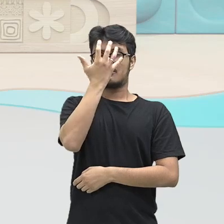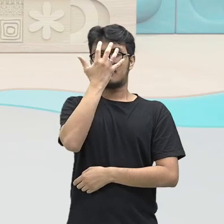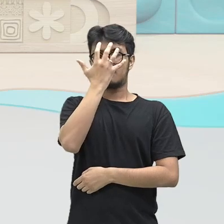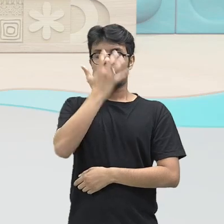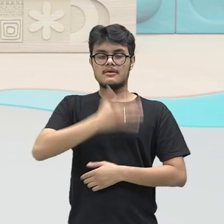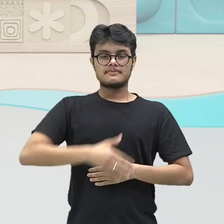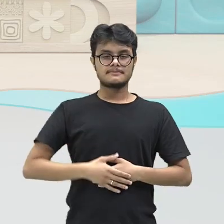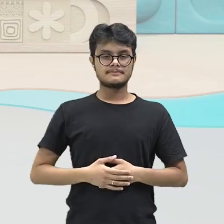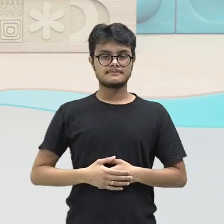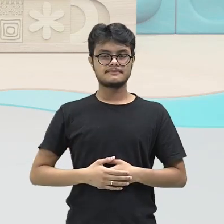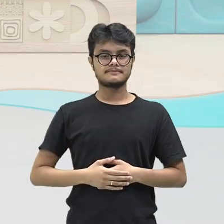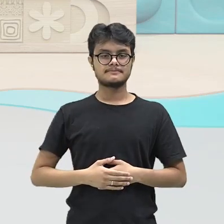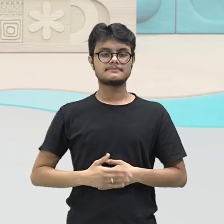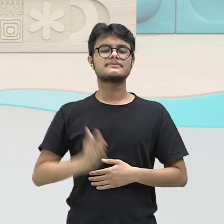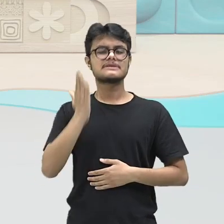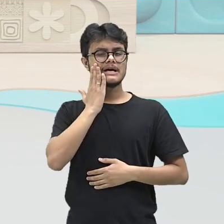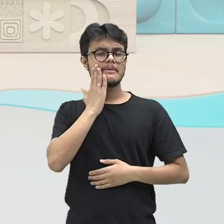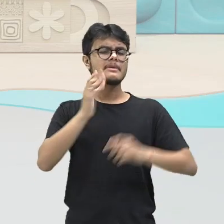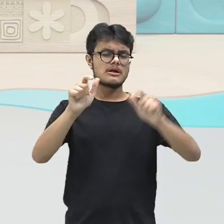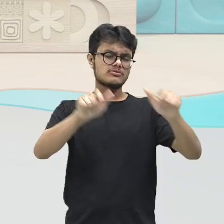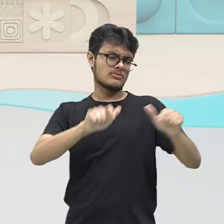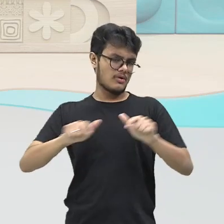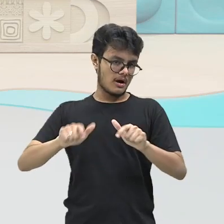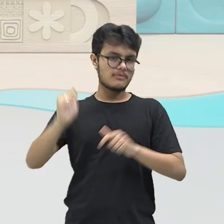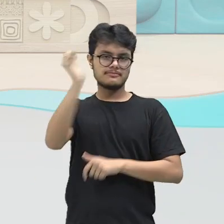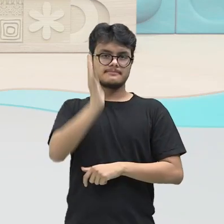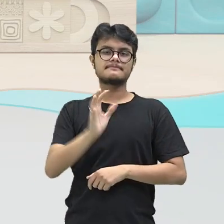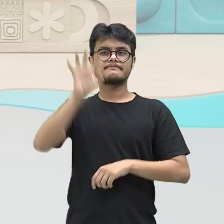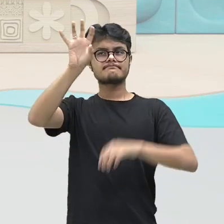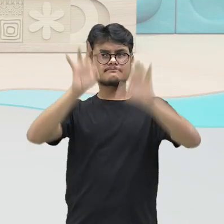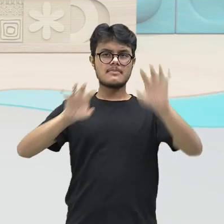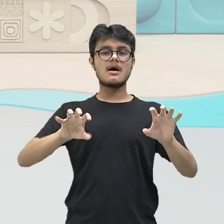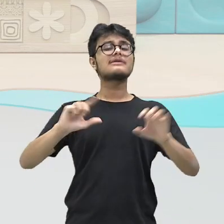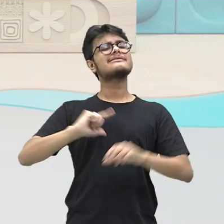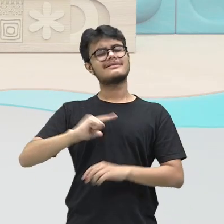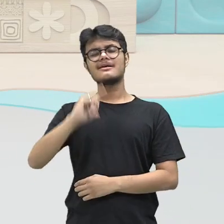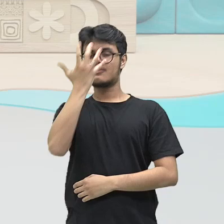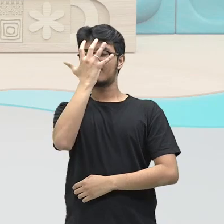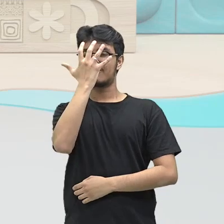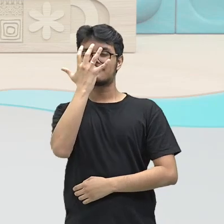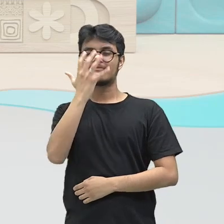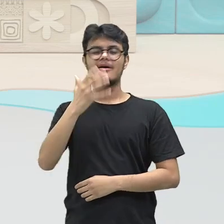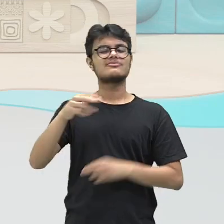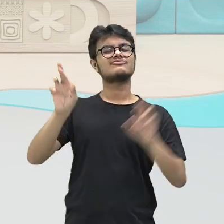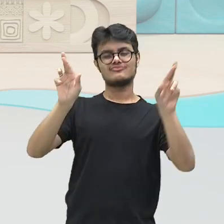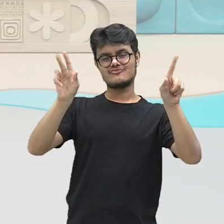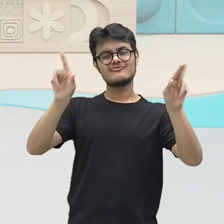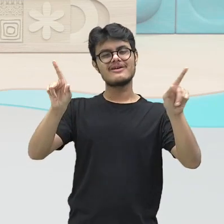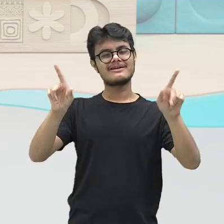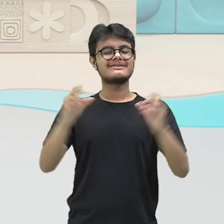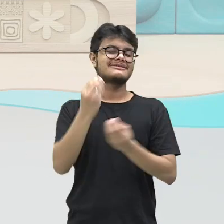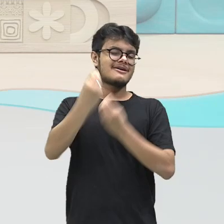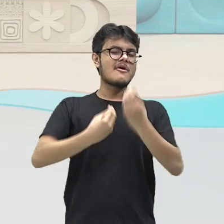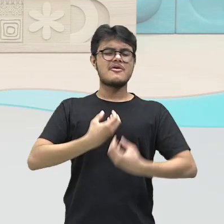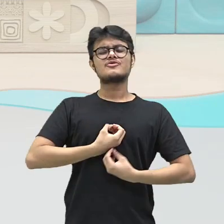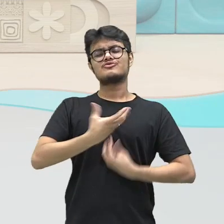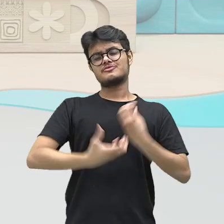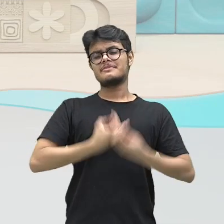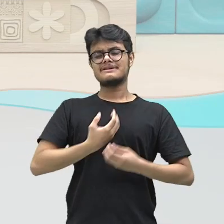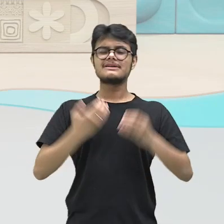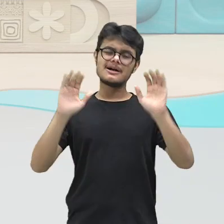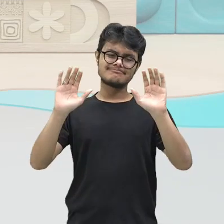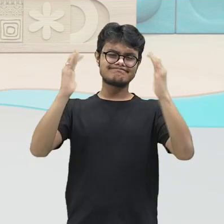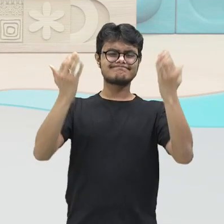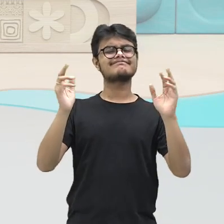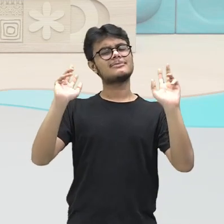e se comemora em cada localidade. Cada localidade do Brasil, ela tem uma forma diferente de comemorar o carnaval,